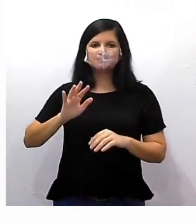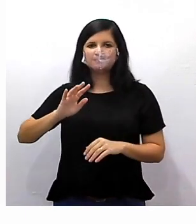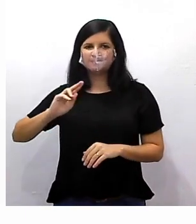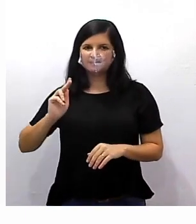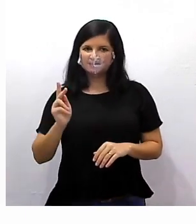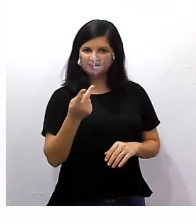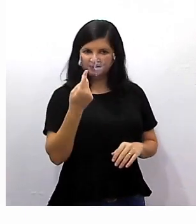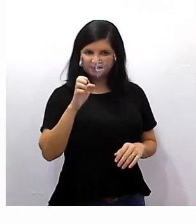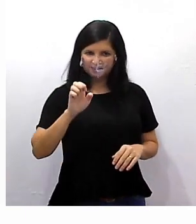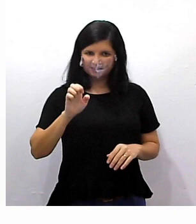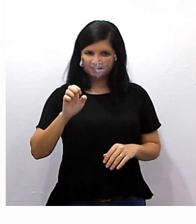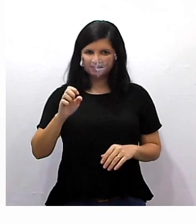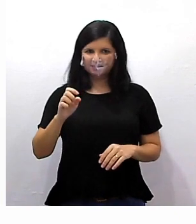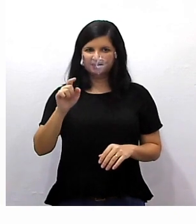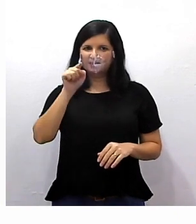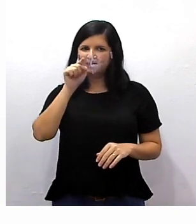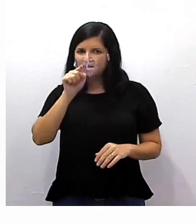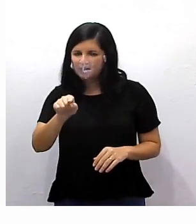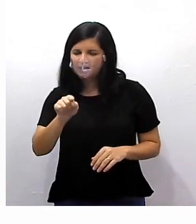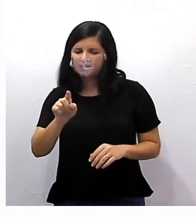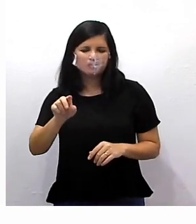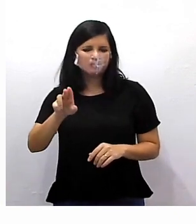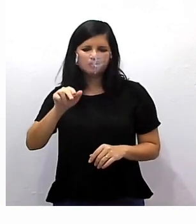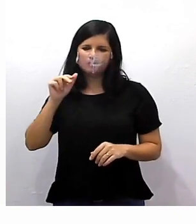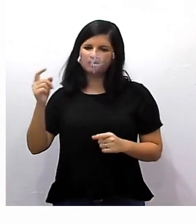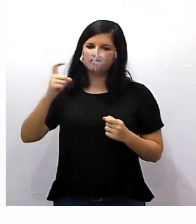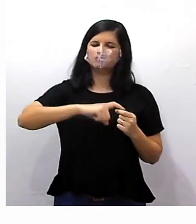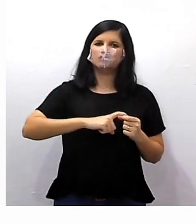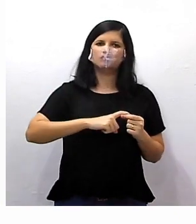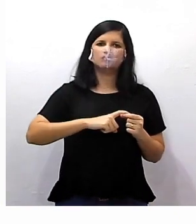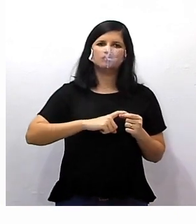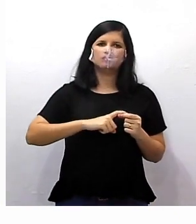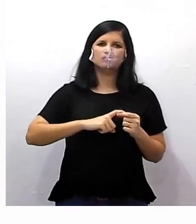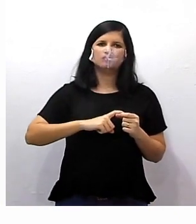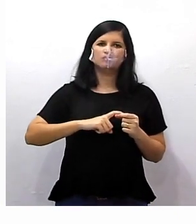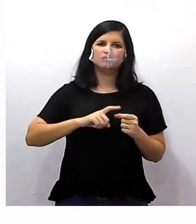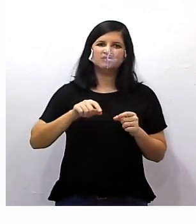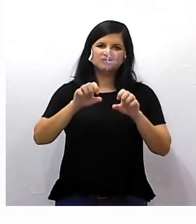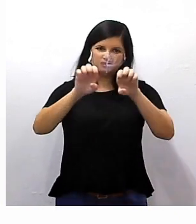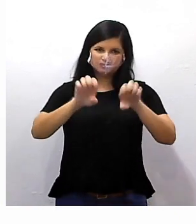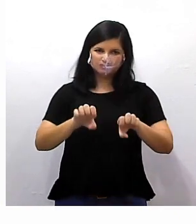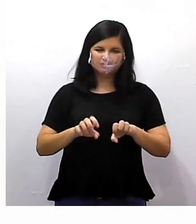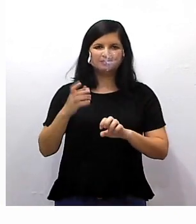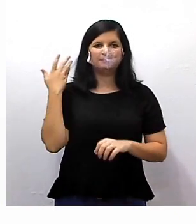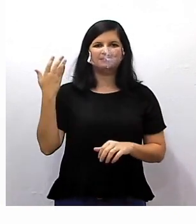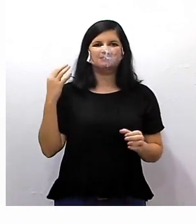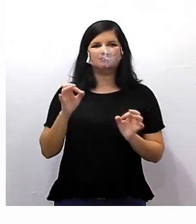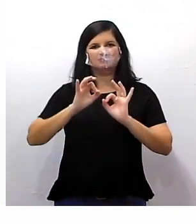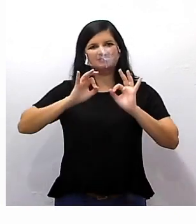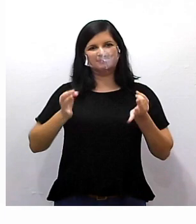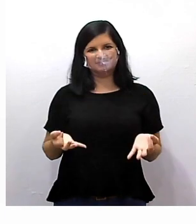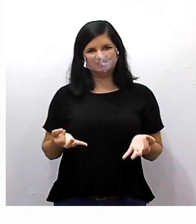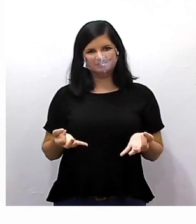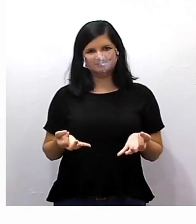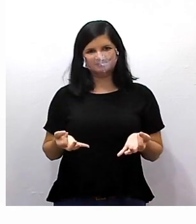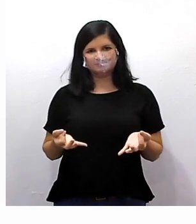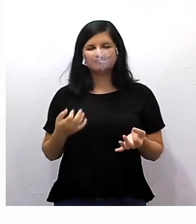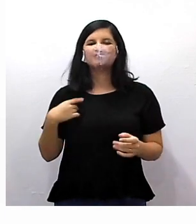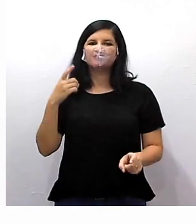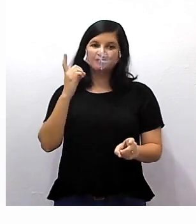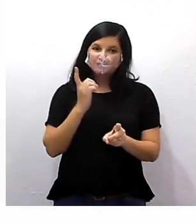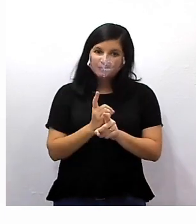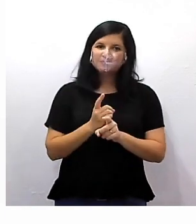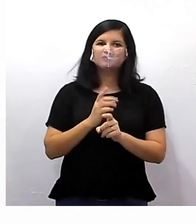he never came back, ele nunca voltou, ele nunca retornou, isso aí está na estrutura do passado simples. Então, depois de